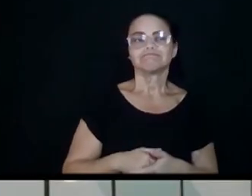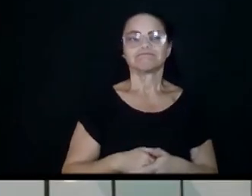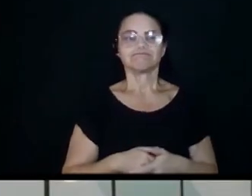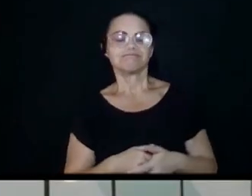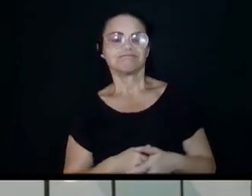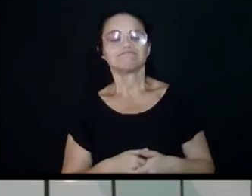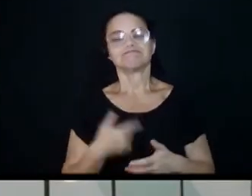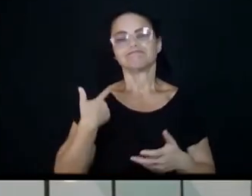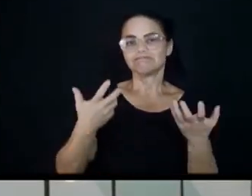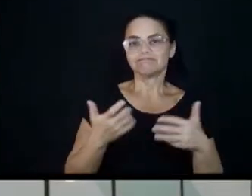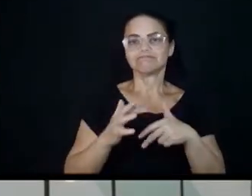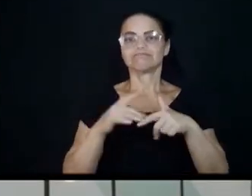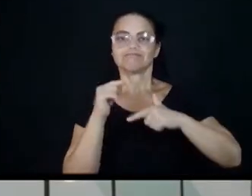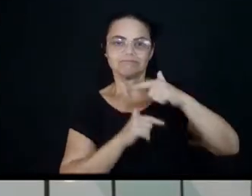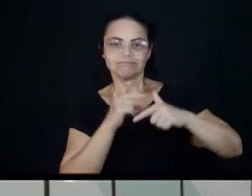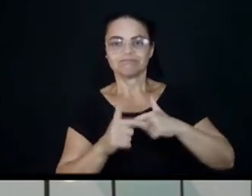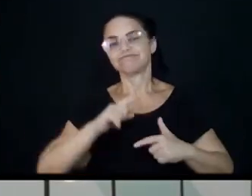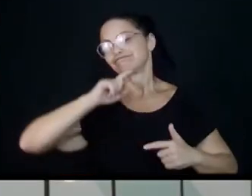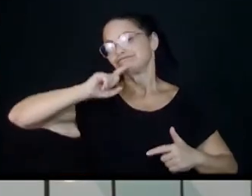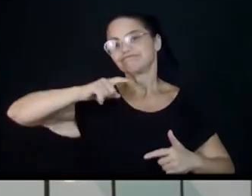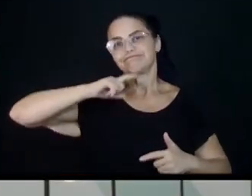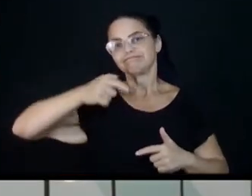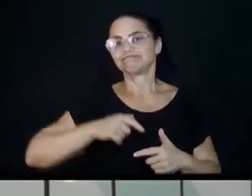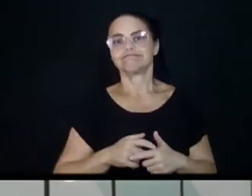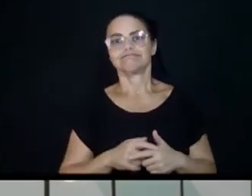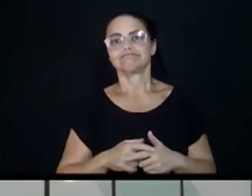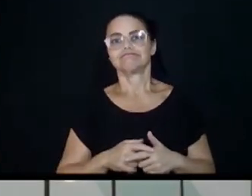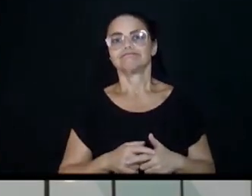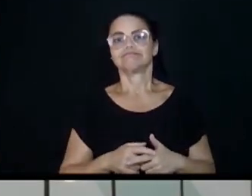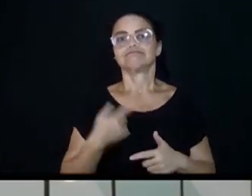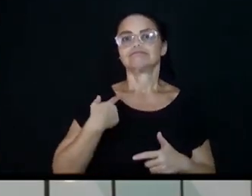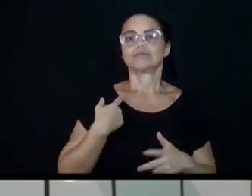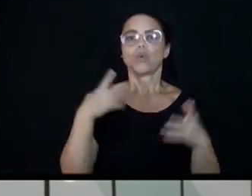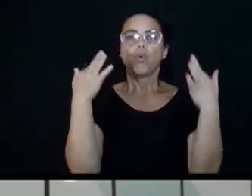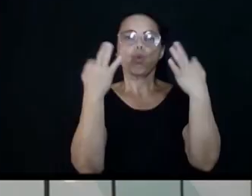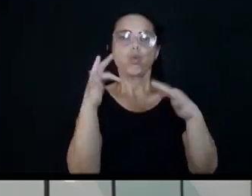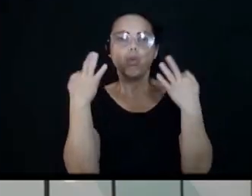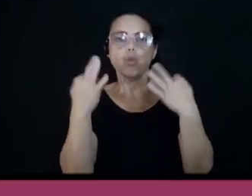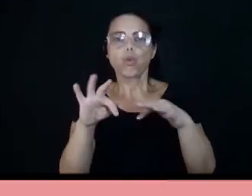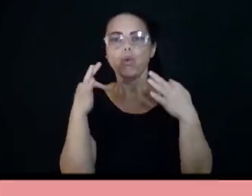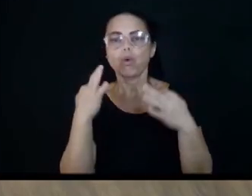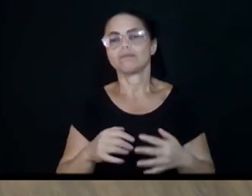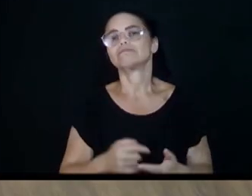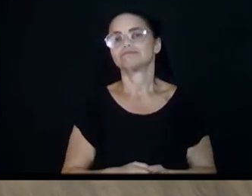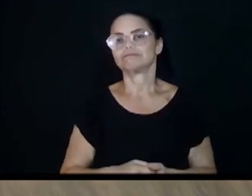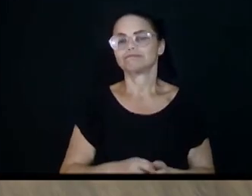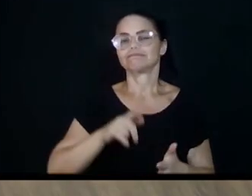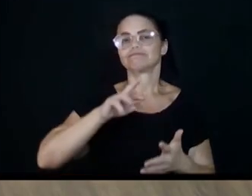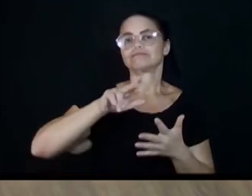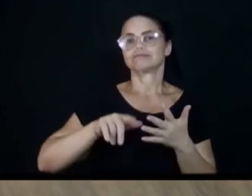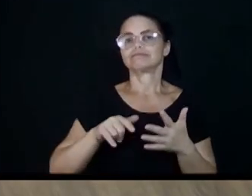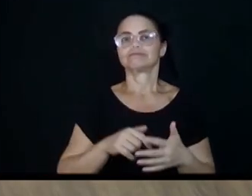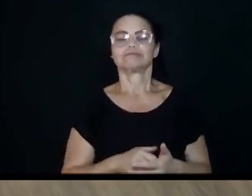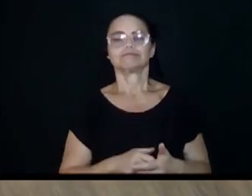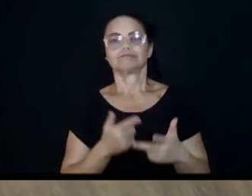trabalha, ele não consegue mais trabalhar por conta das dores, então envolve várias questões, né? Correto,